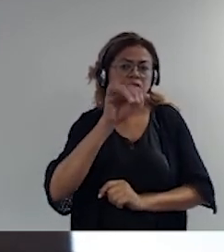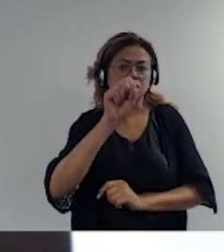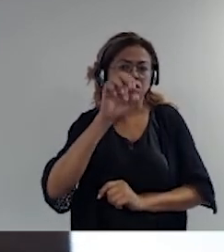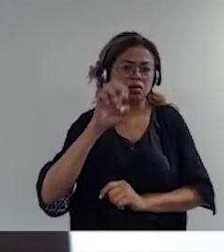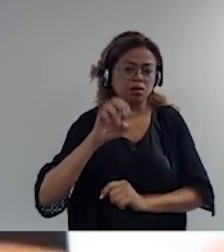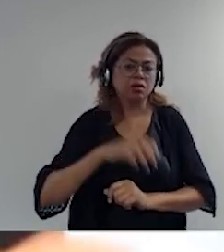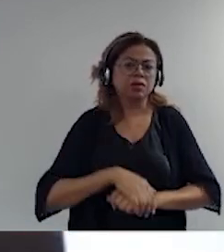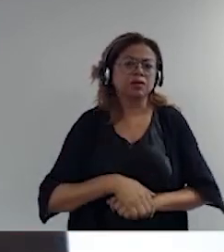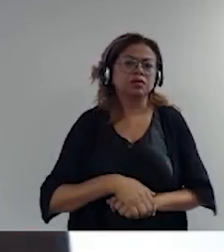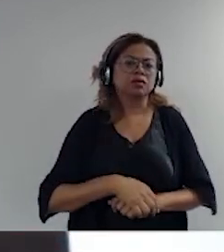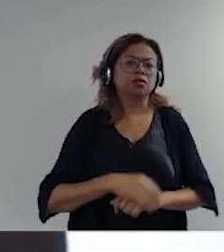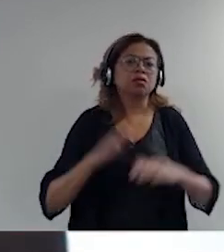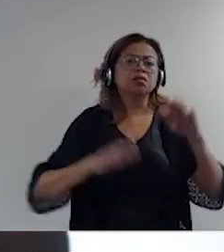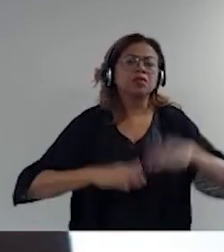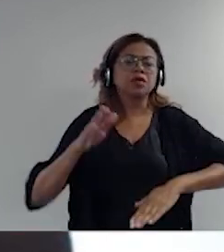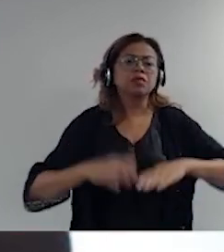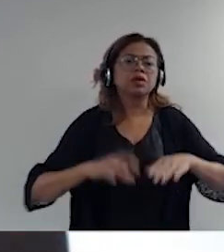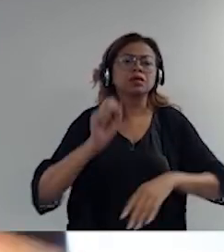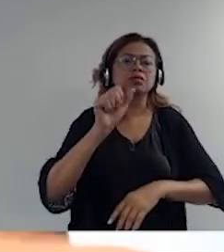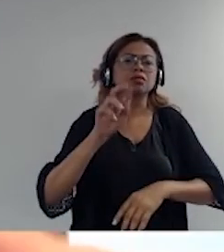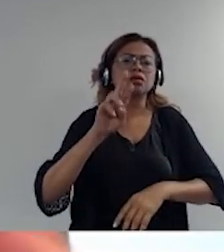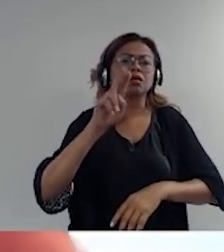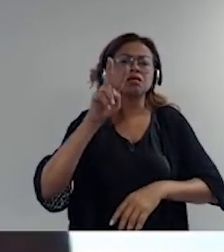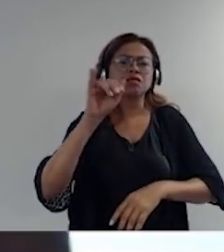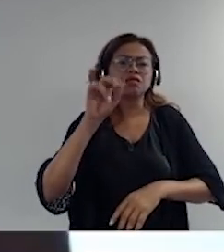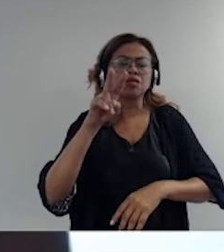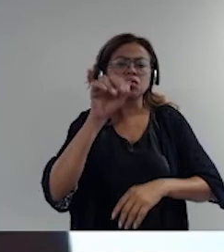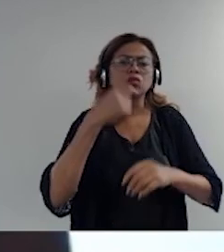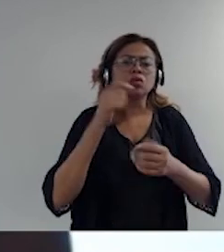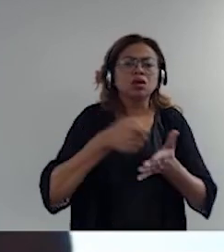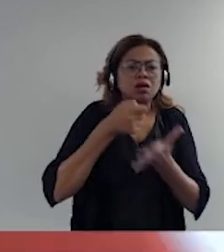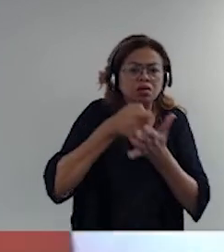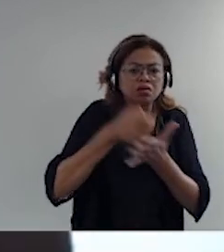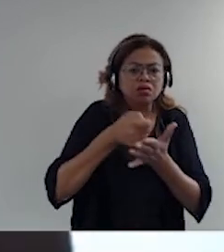para reforçar nas pessoas e no mercado, é óbvio,